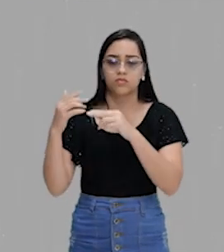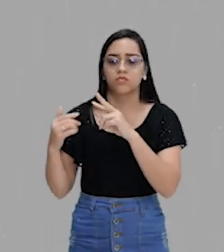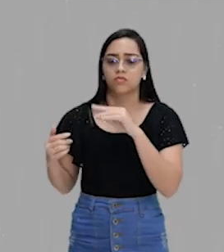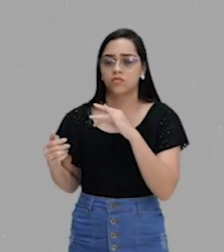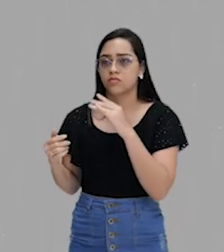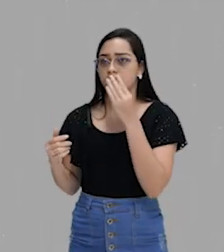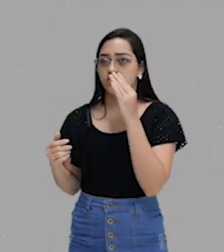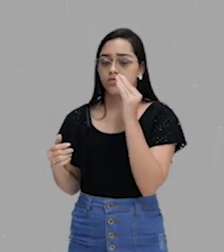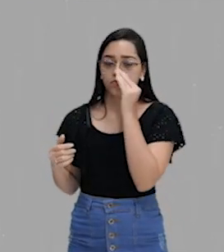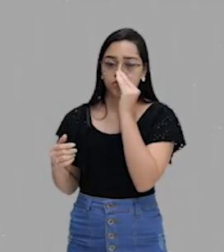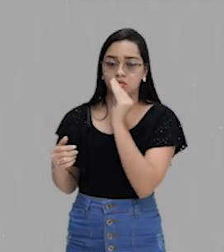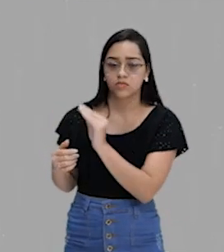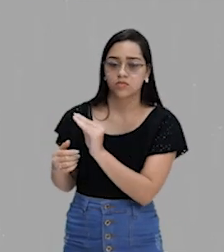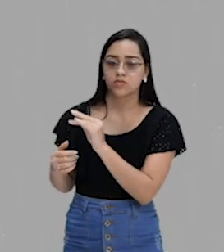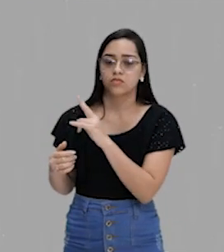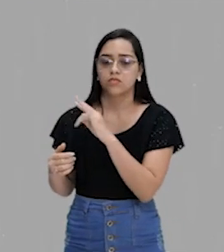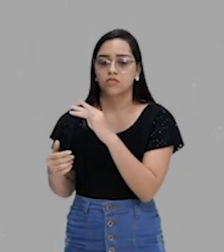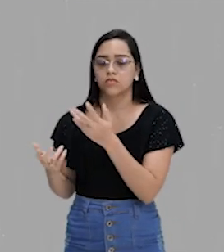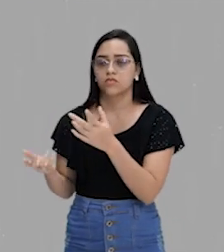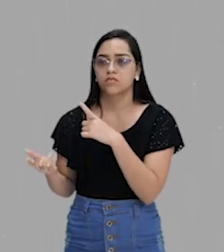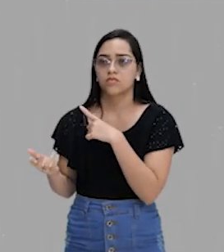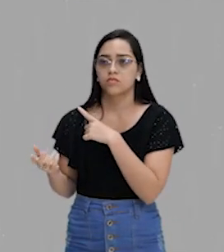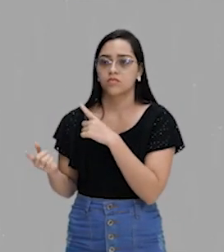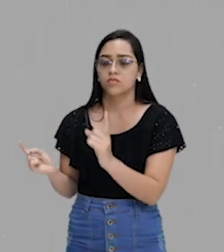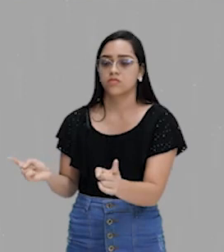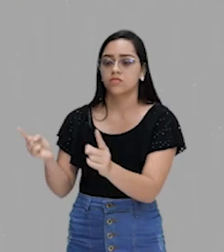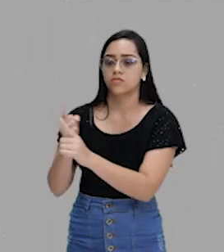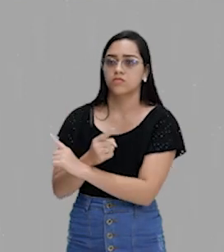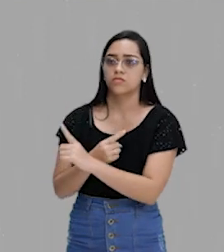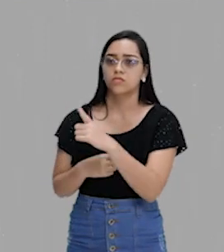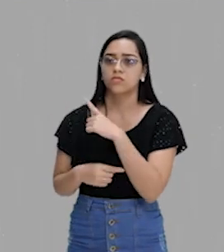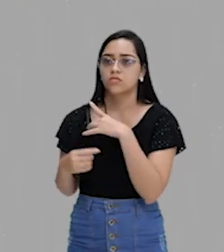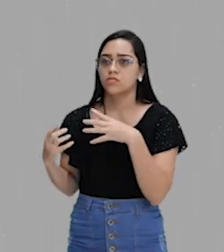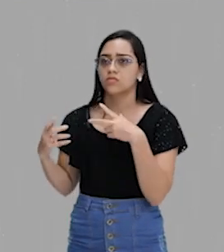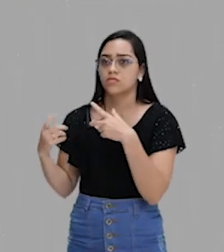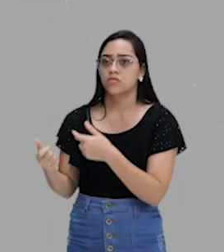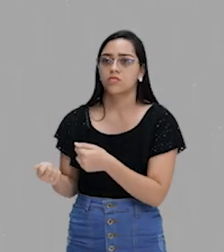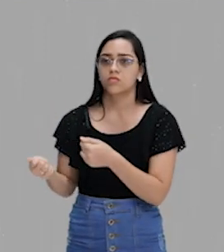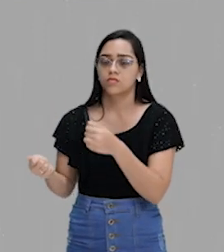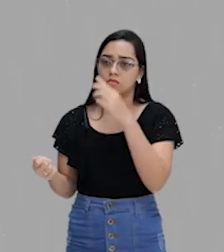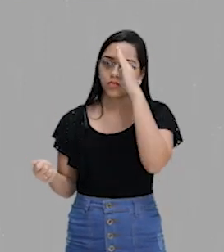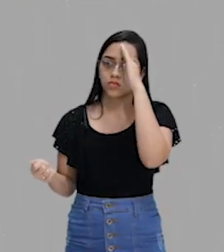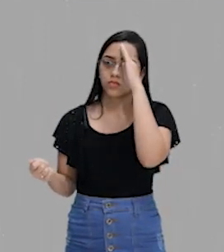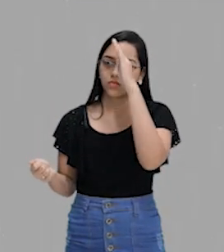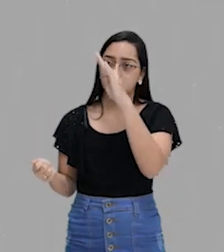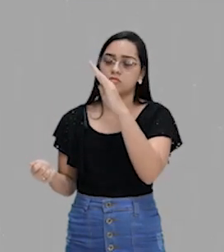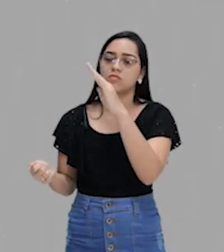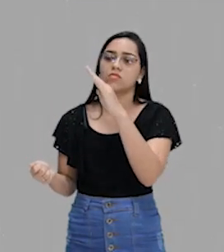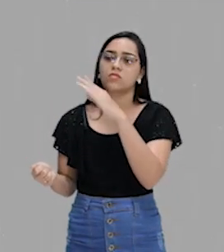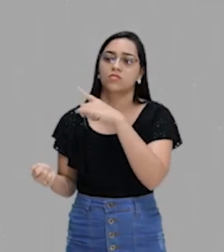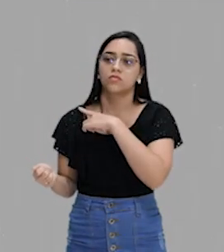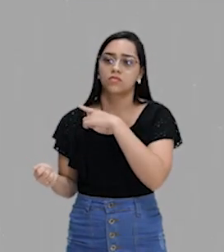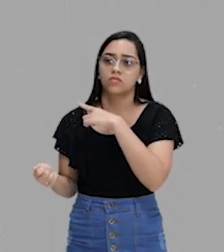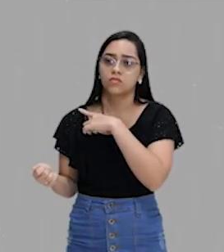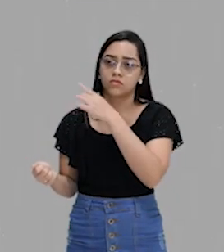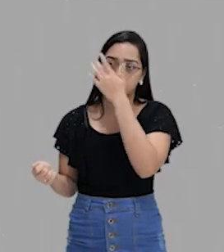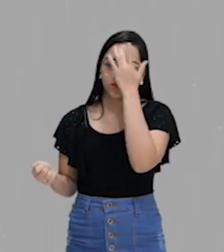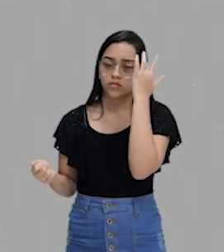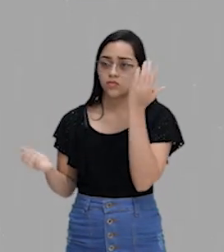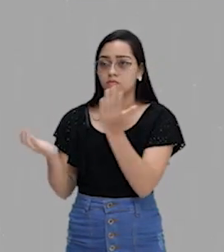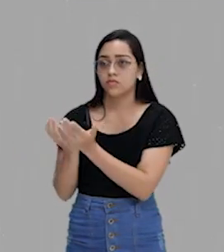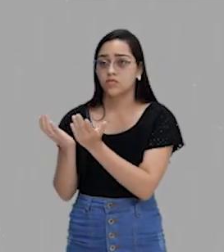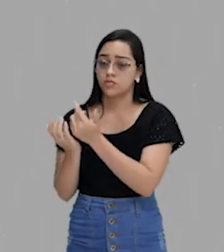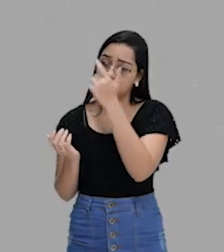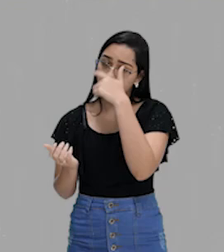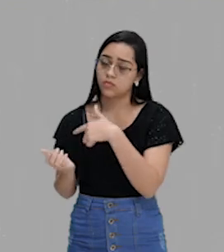vai negar, vai contrariar todos os princípios que os cristãos, né?